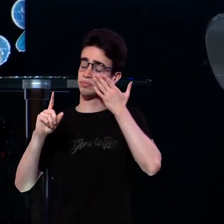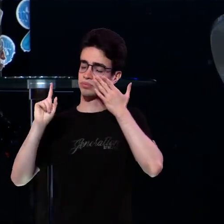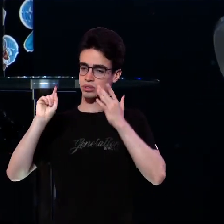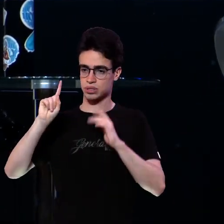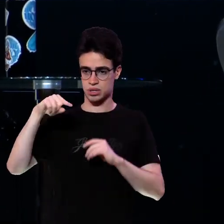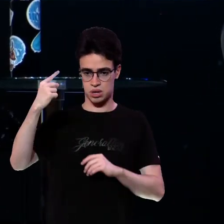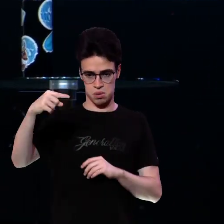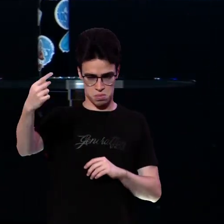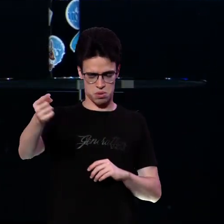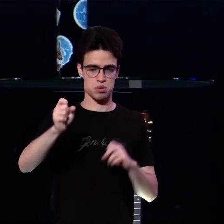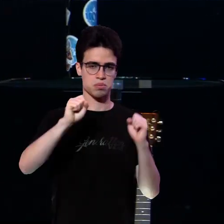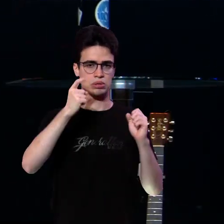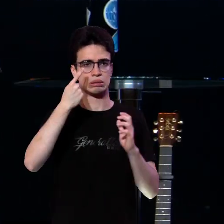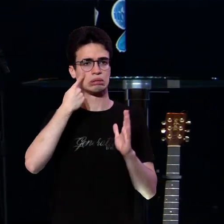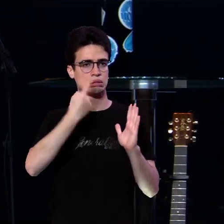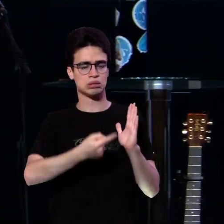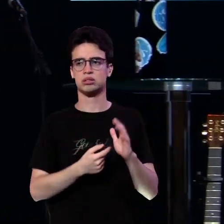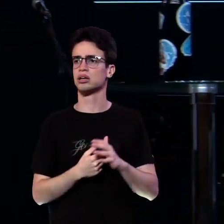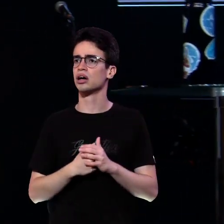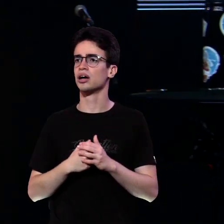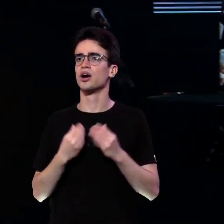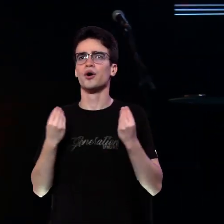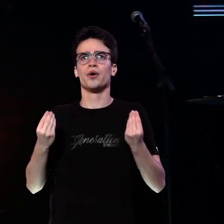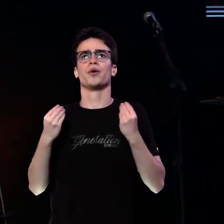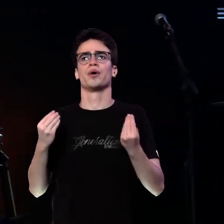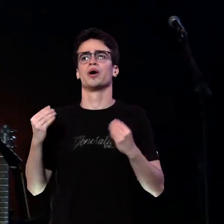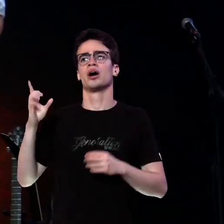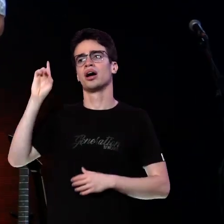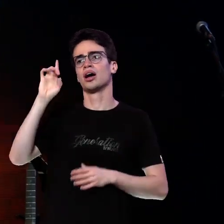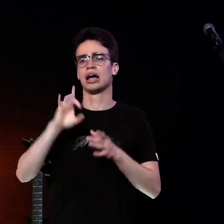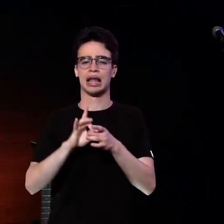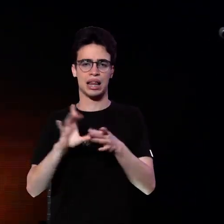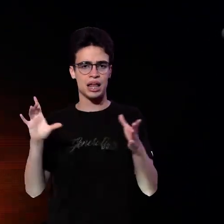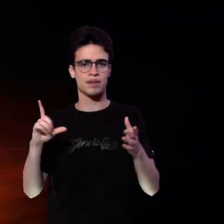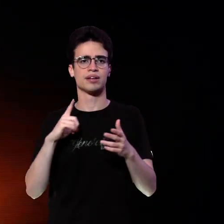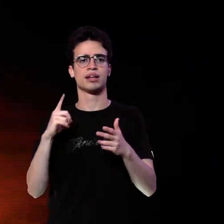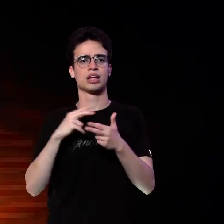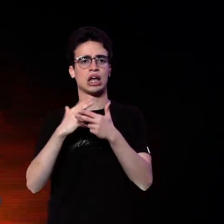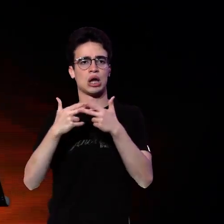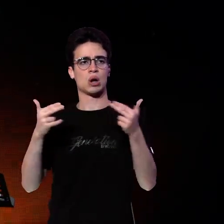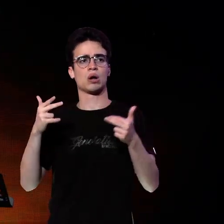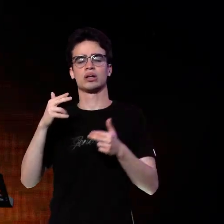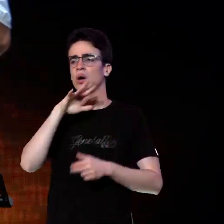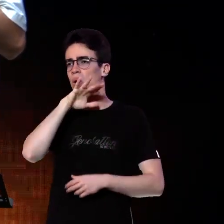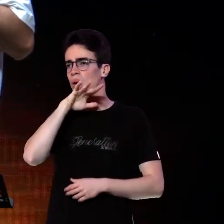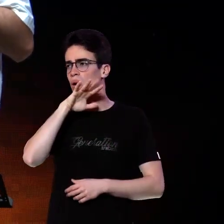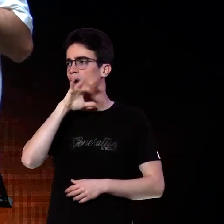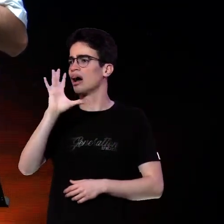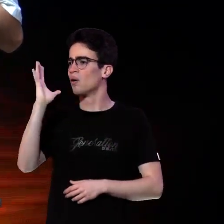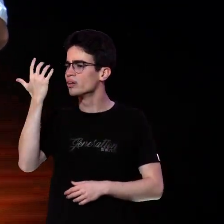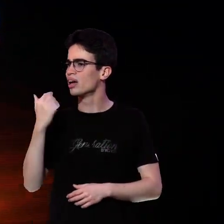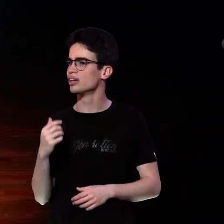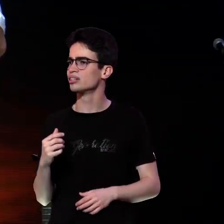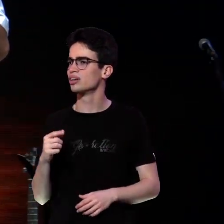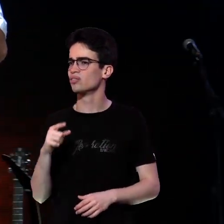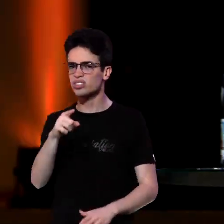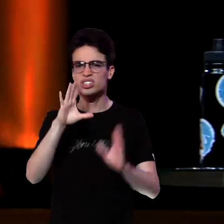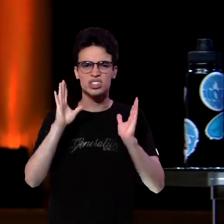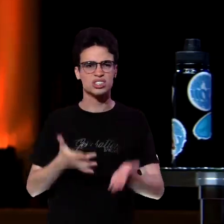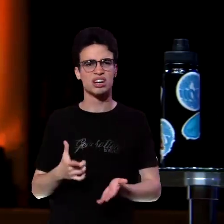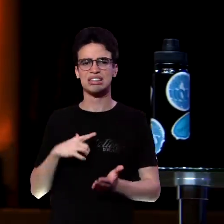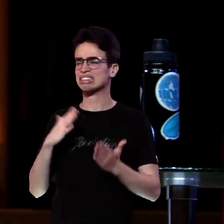mais para frente. Talvez você esteja se perguntando por que Deus permite que coisas ruins aconteçam com pessoas boas. Quem já se fez essa